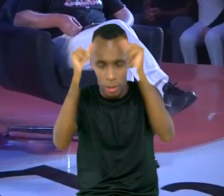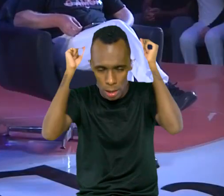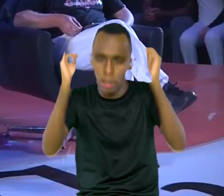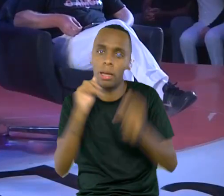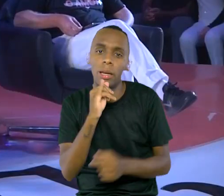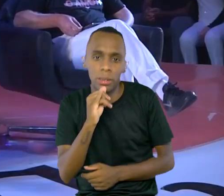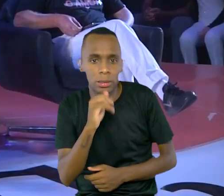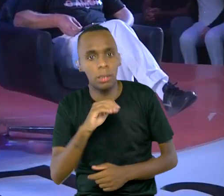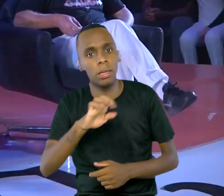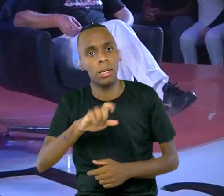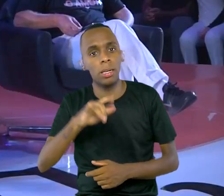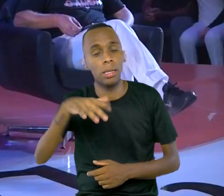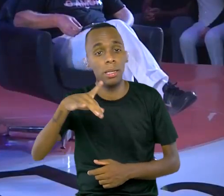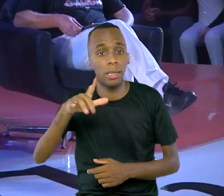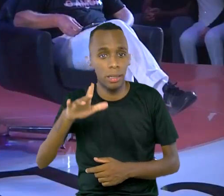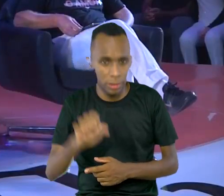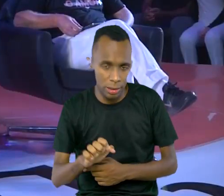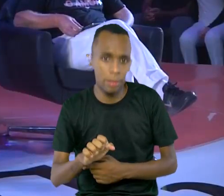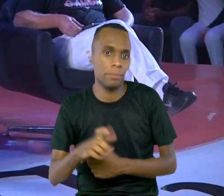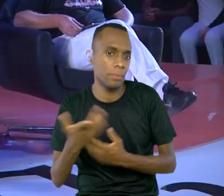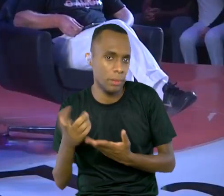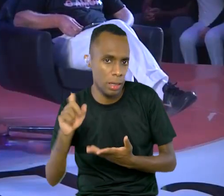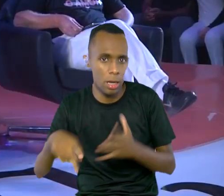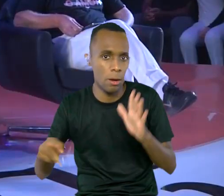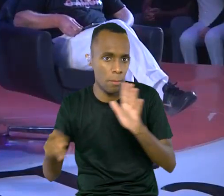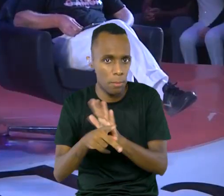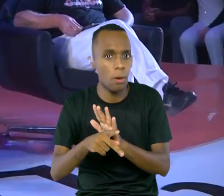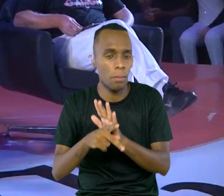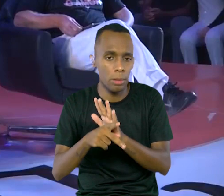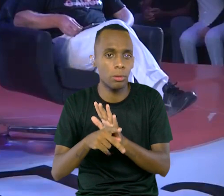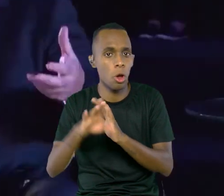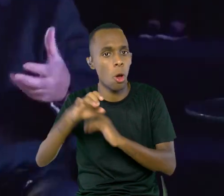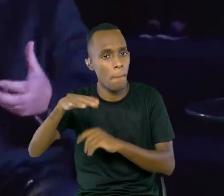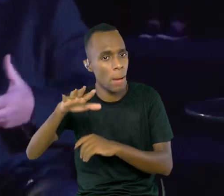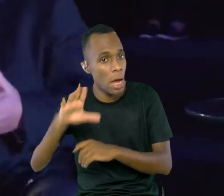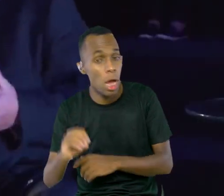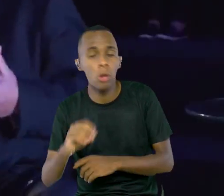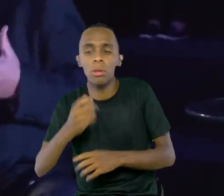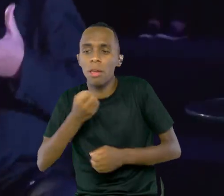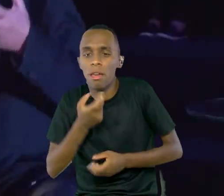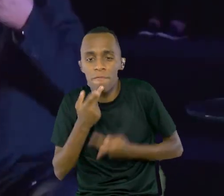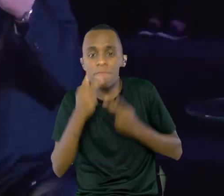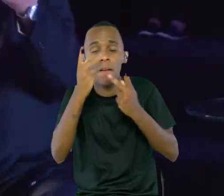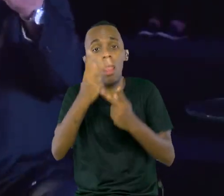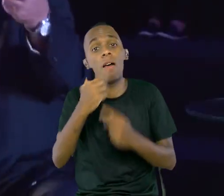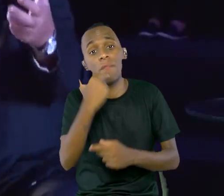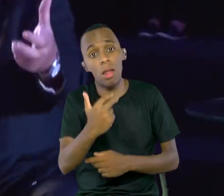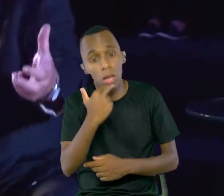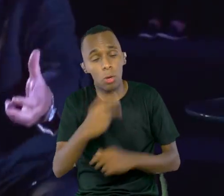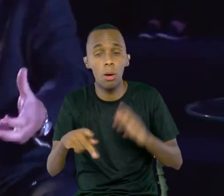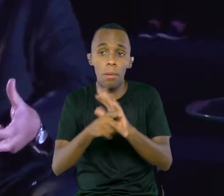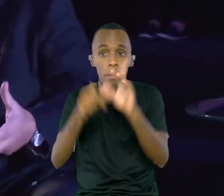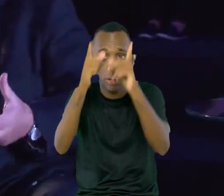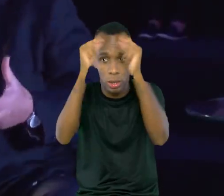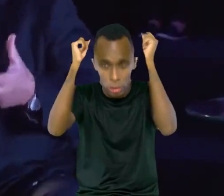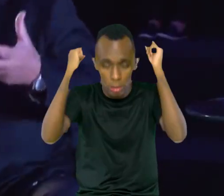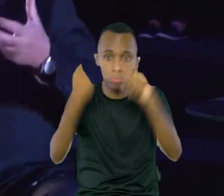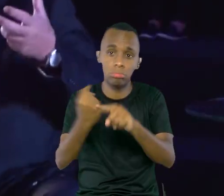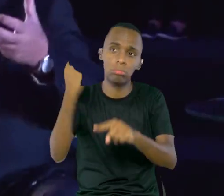Por exemplo, ele pegava a Ilíada e a Odisseia, obras atribuídas a Homero, e declamava em grego